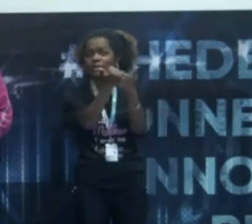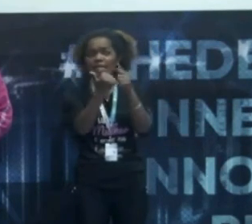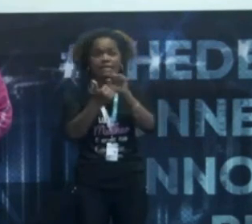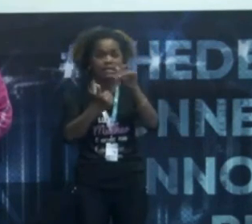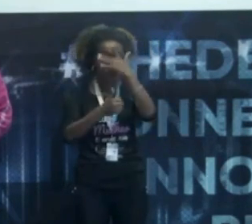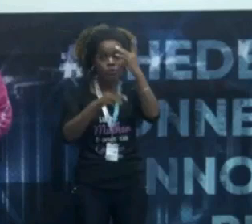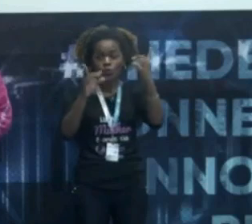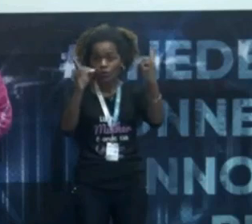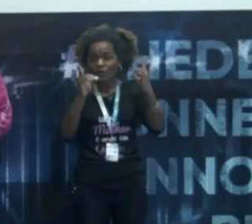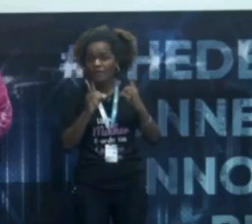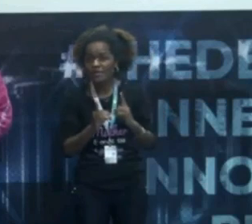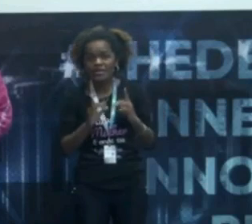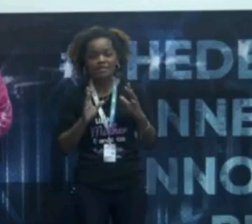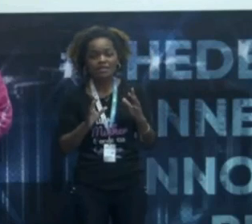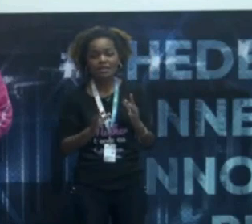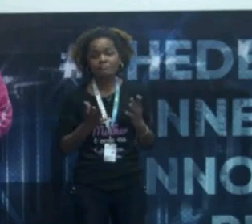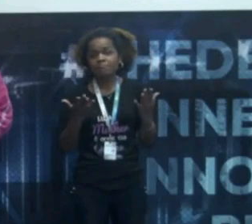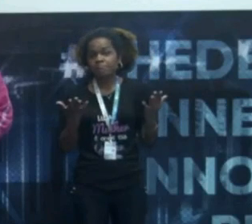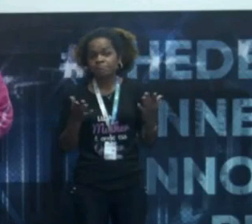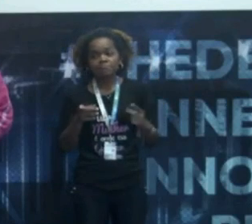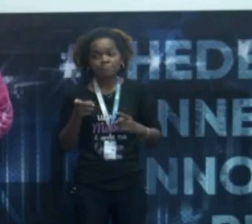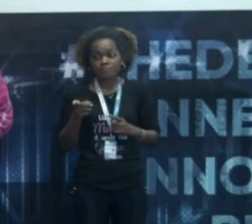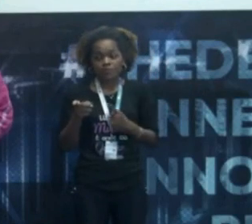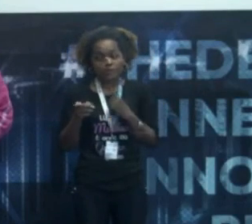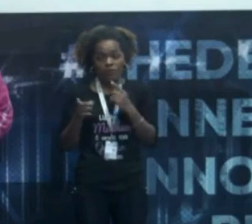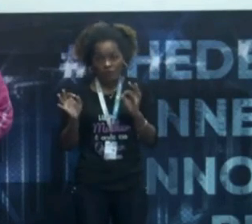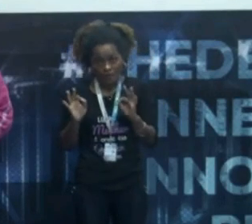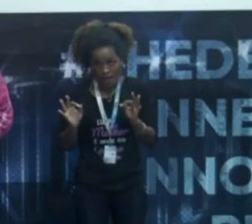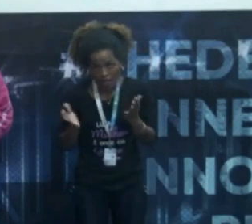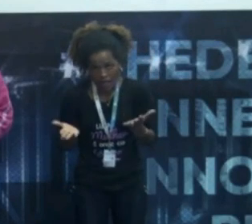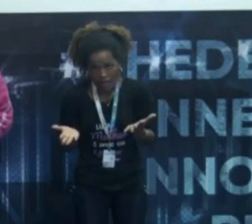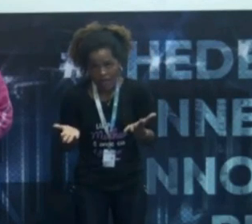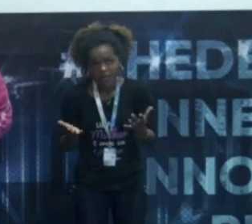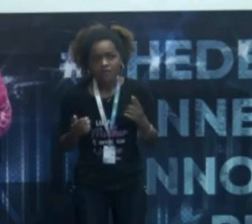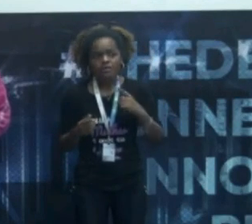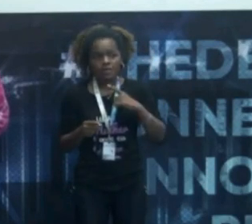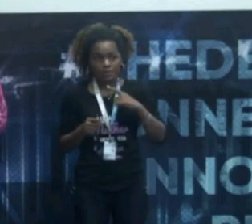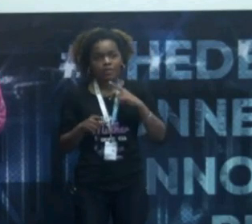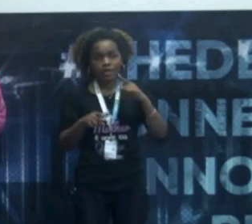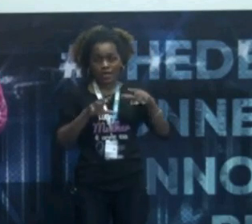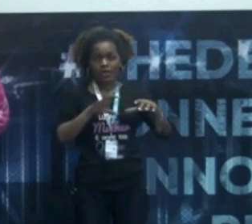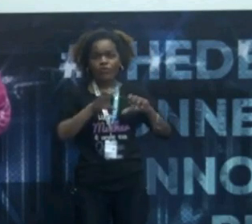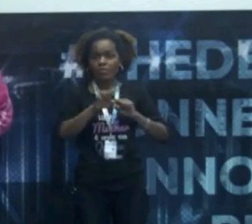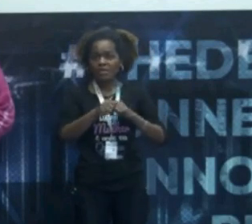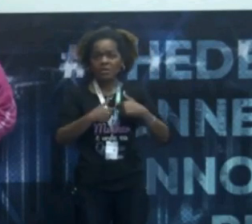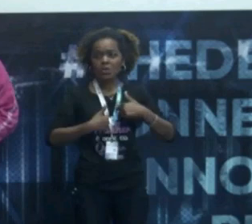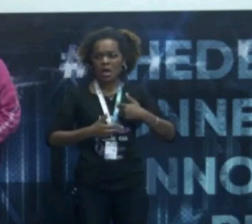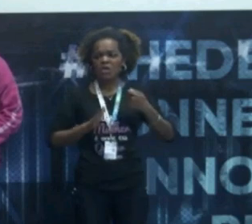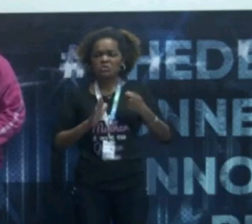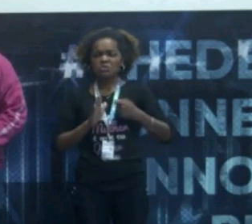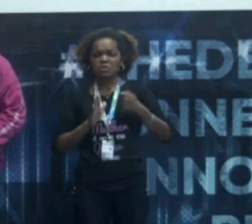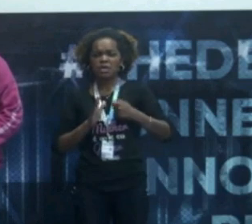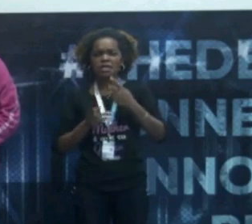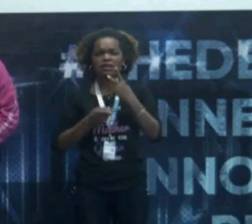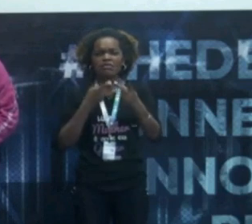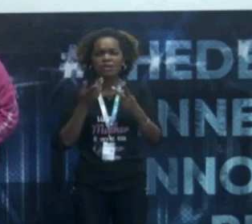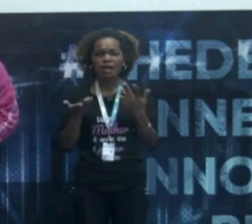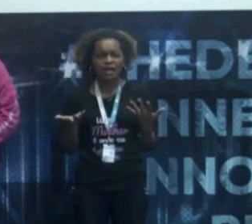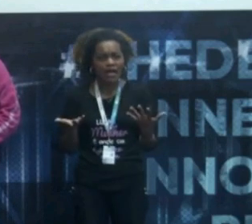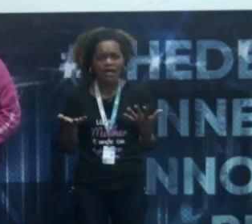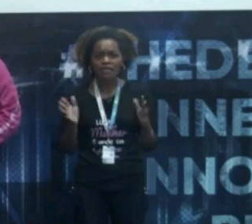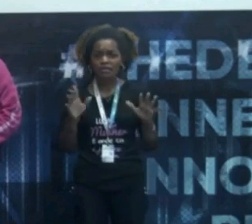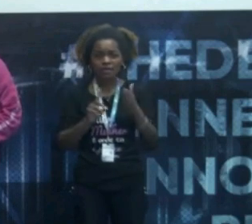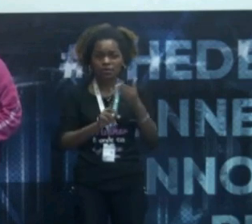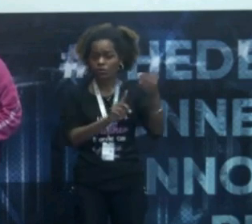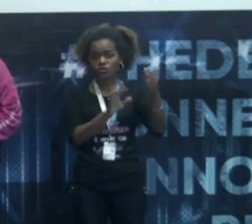em si não sabe, porque isso pode acontecer, não é porque eu sou formado em direito que eu sou obrigado a ter um domínio exímio de tecnologia. Claro